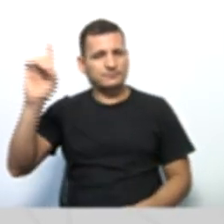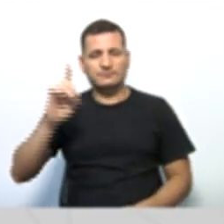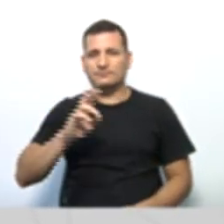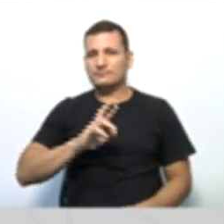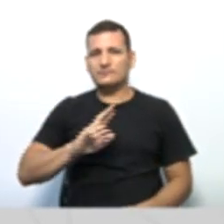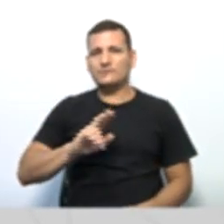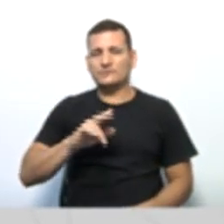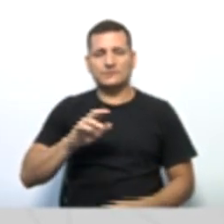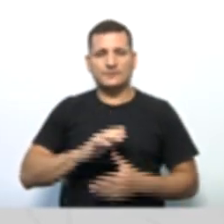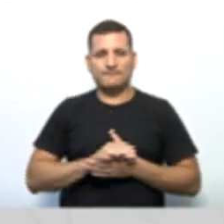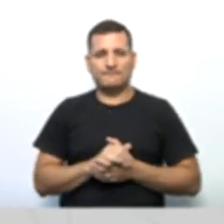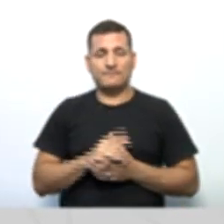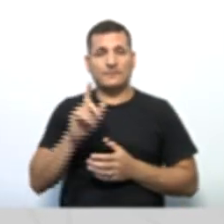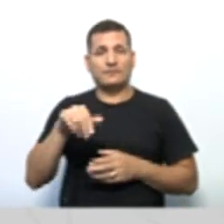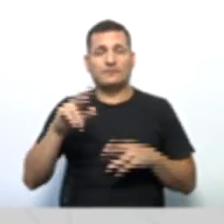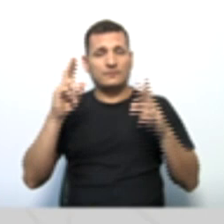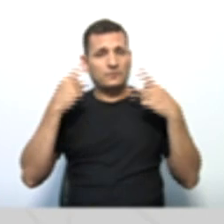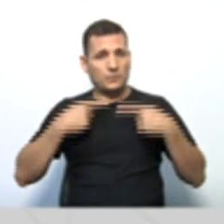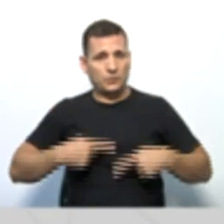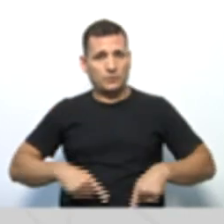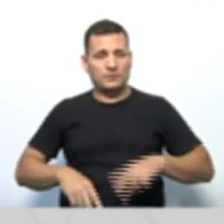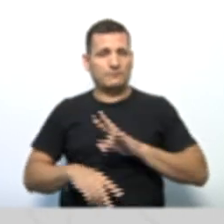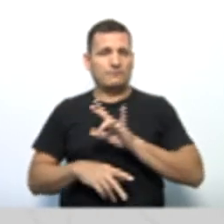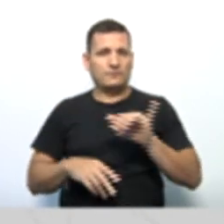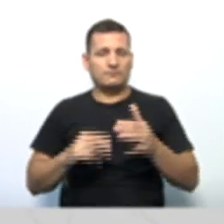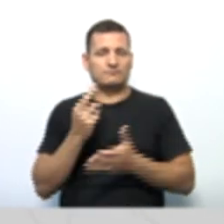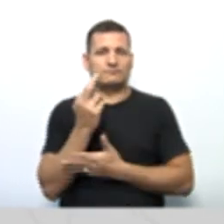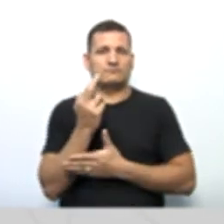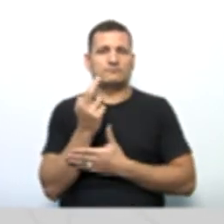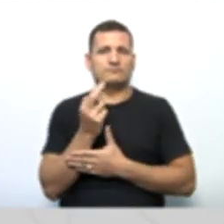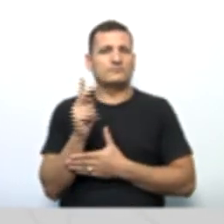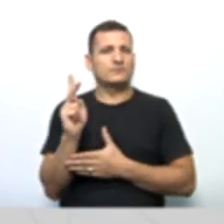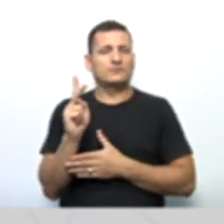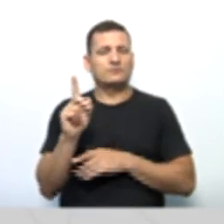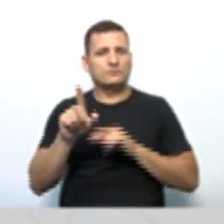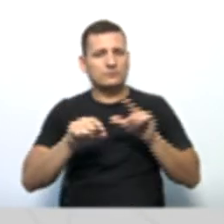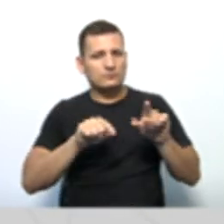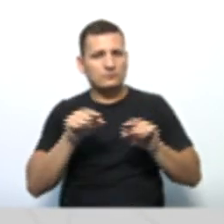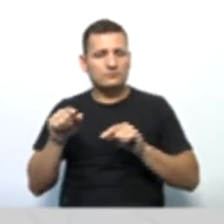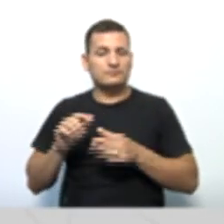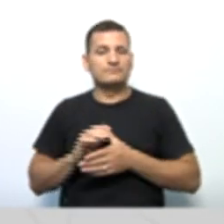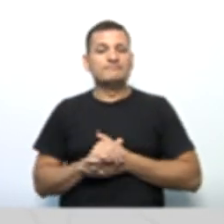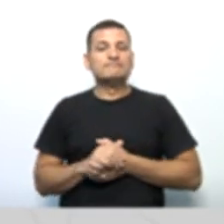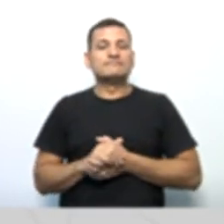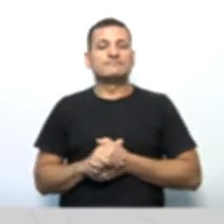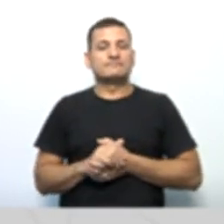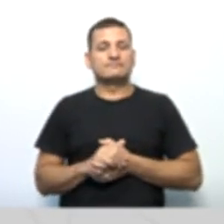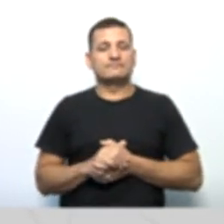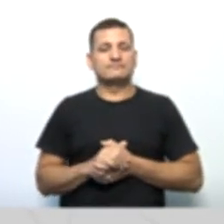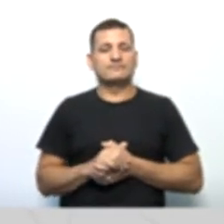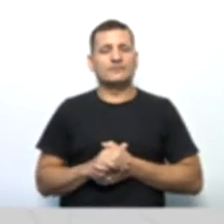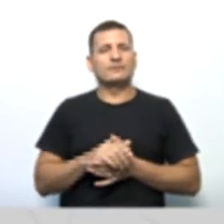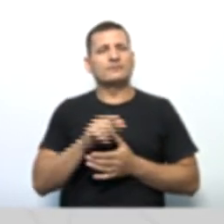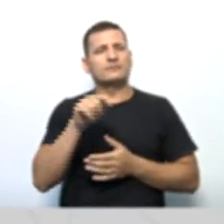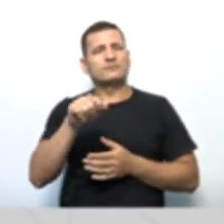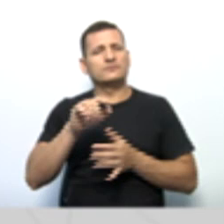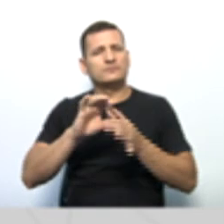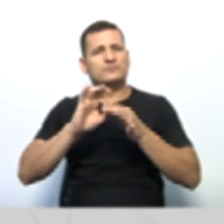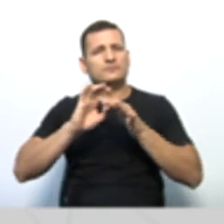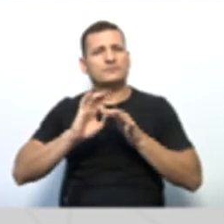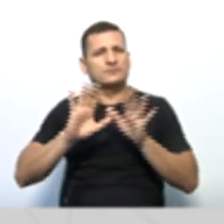que vai indicar isso, é o próprio homem quem vai determinar. Mas, como aqui destaca a liberdade